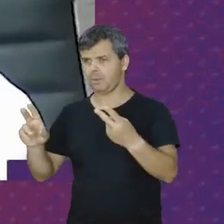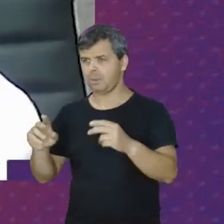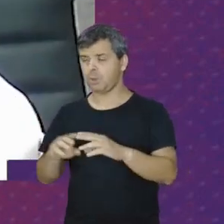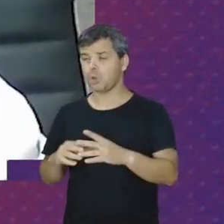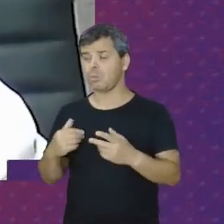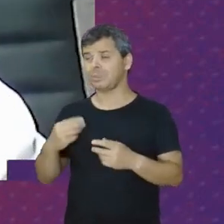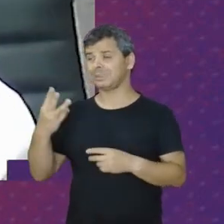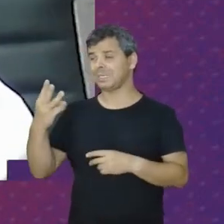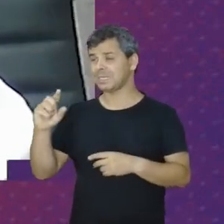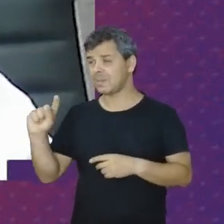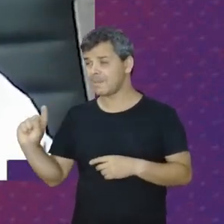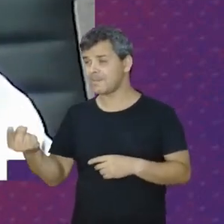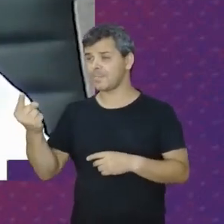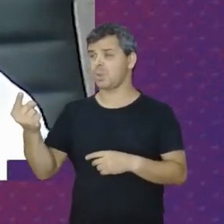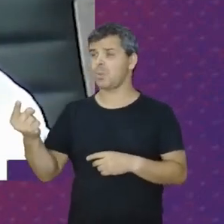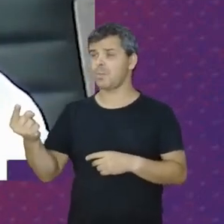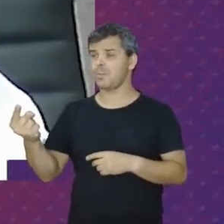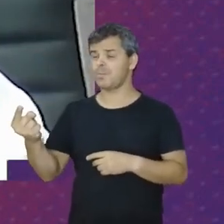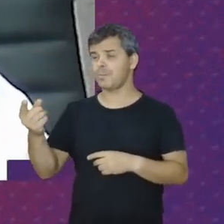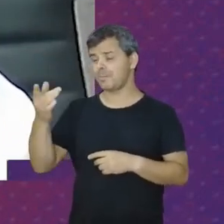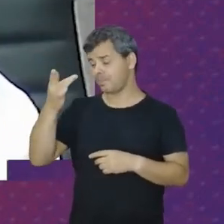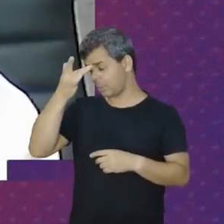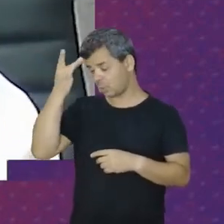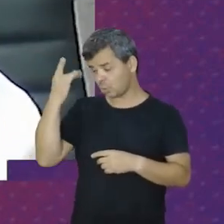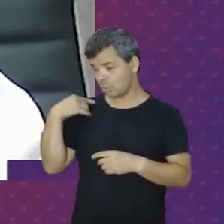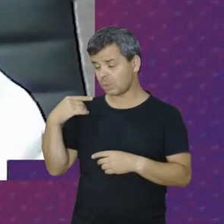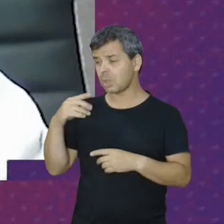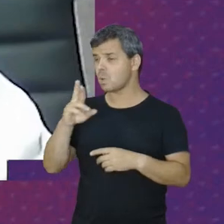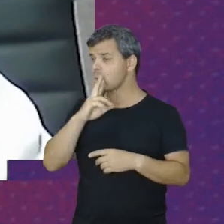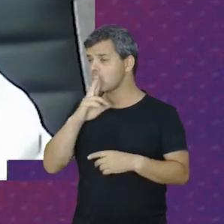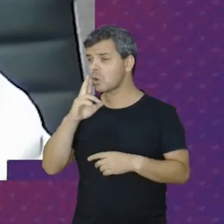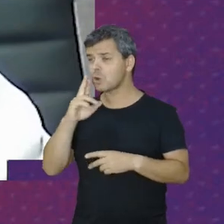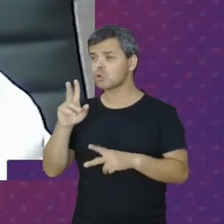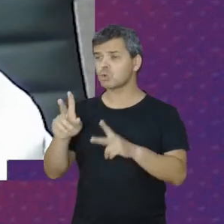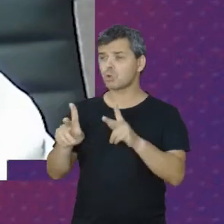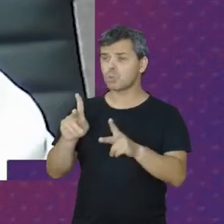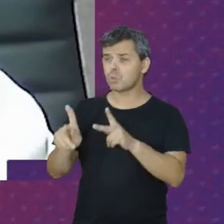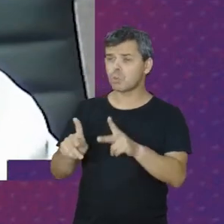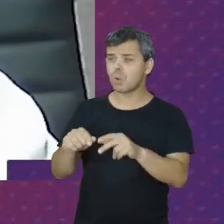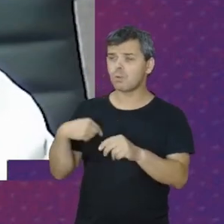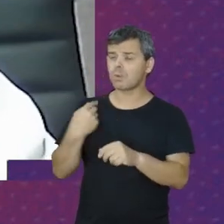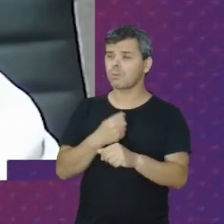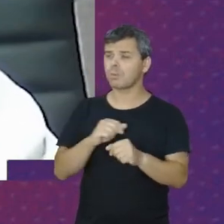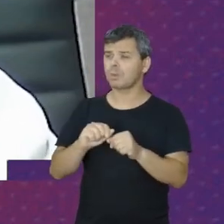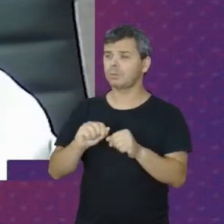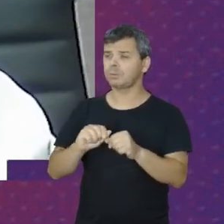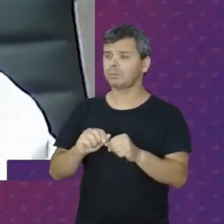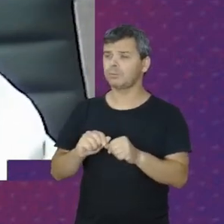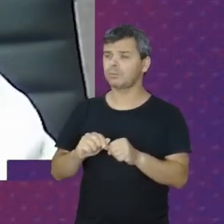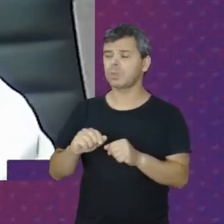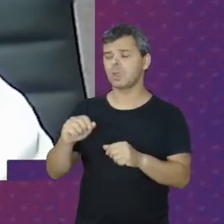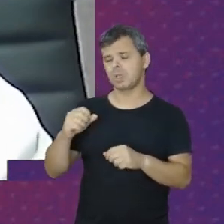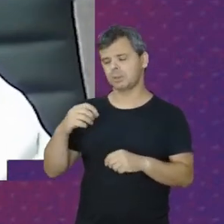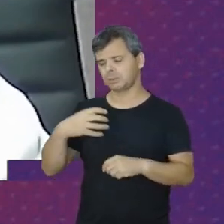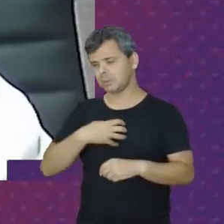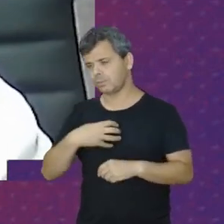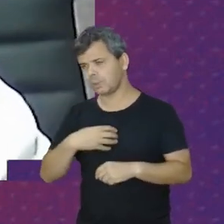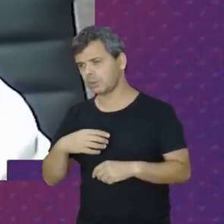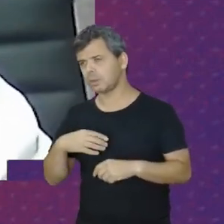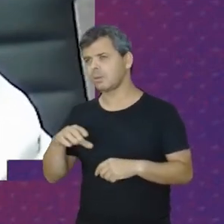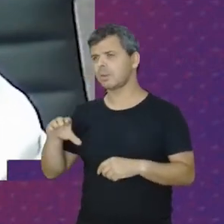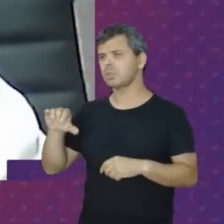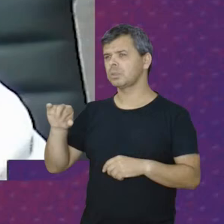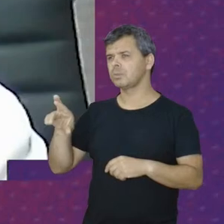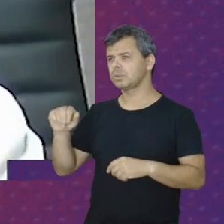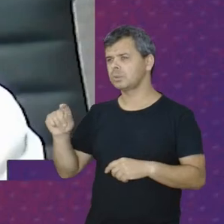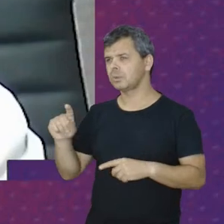3.000 pessoas no restaurante popular nosso, que fica no centro da cidade, que atende a todo mundo, inclusive de fora daqui. Salvador, Camaçari,